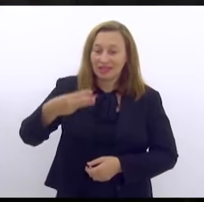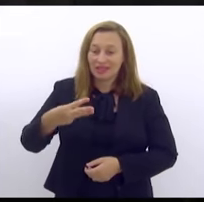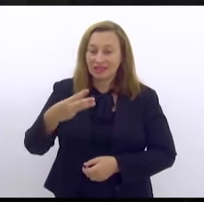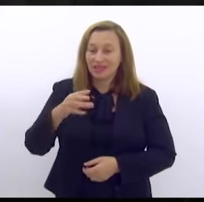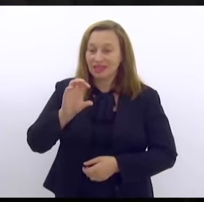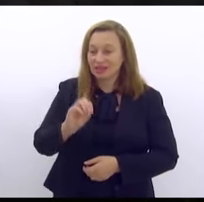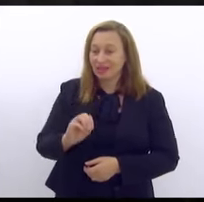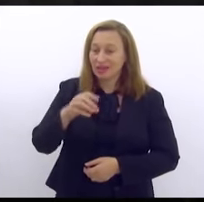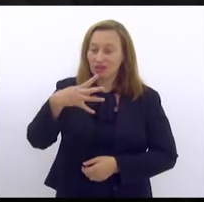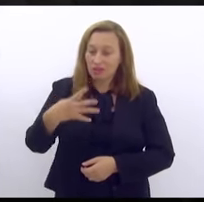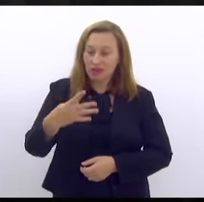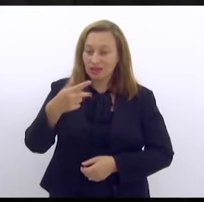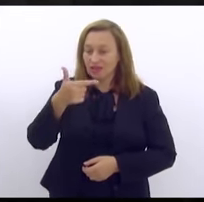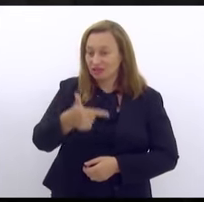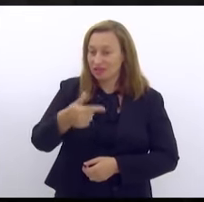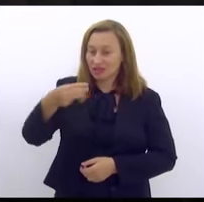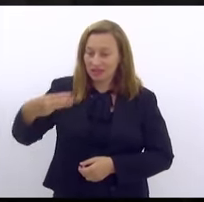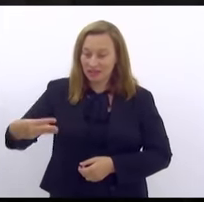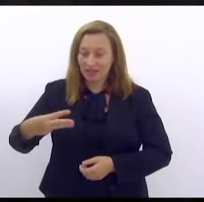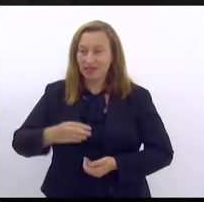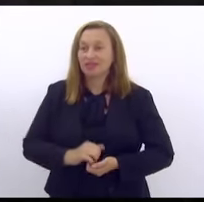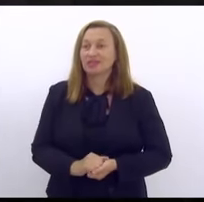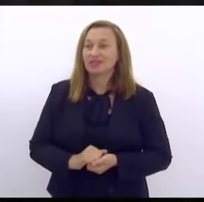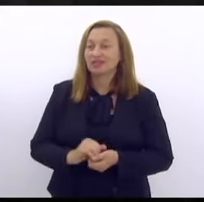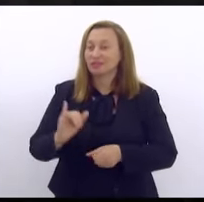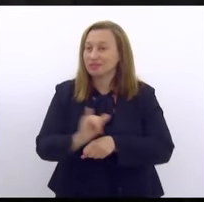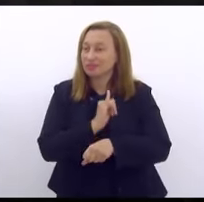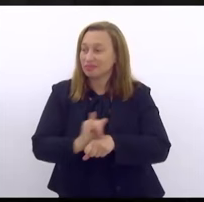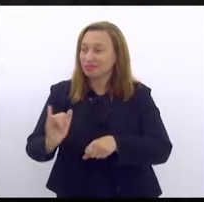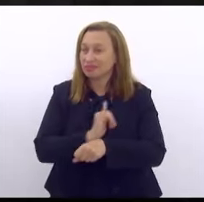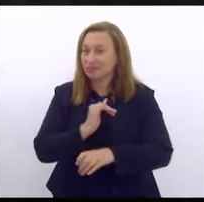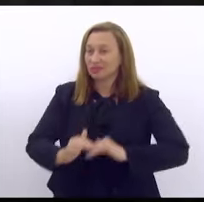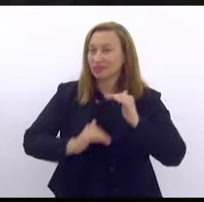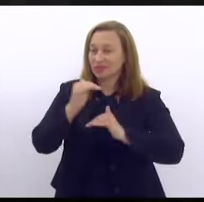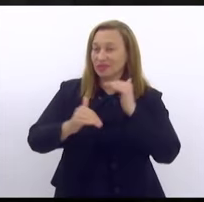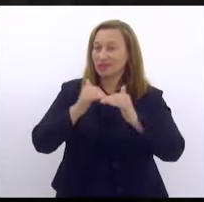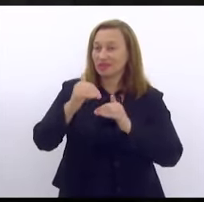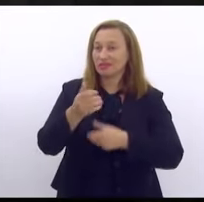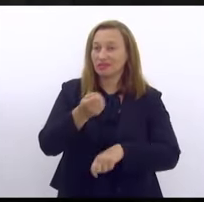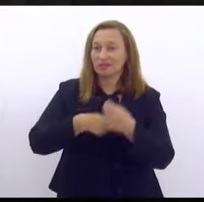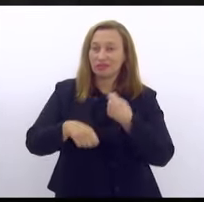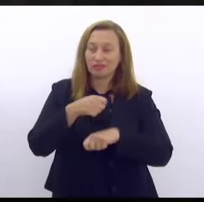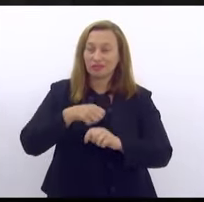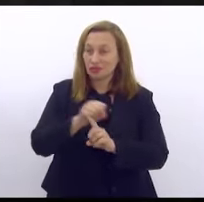23, que é o PEDES, Plano Estratégico de Desenvolvimento Econômico e Social.